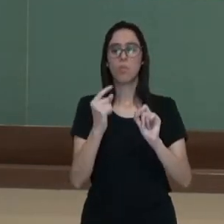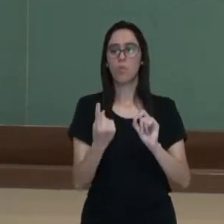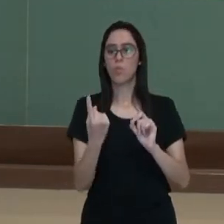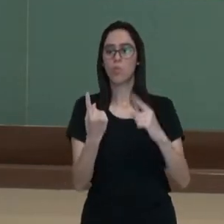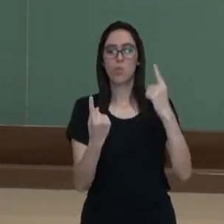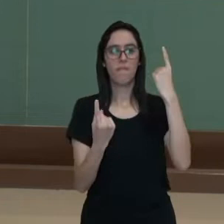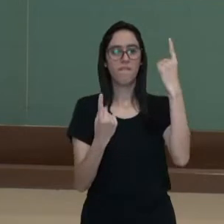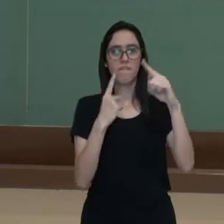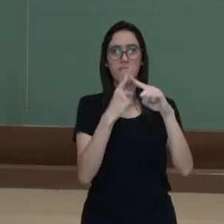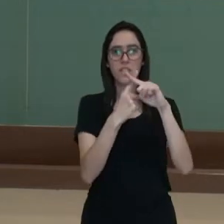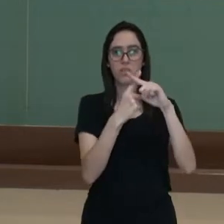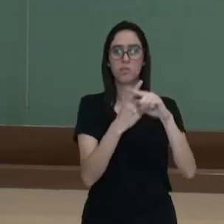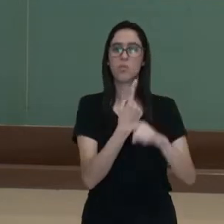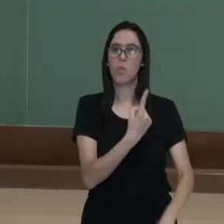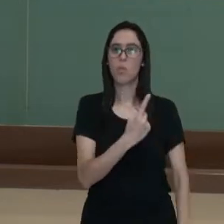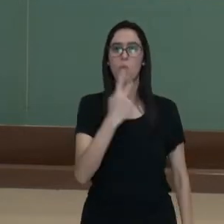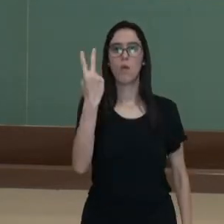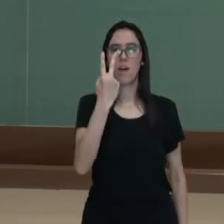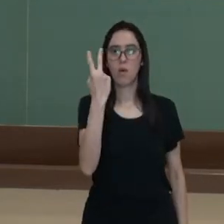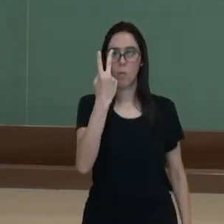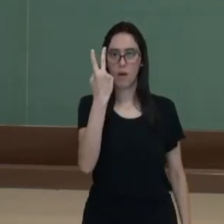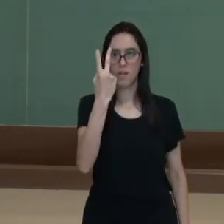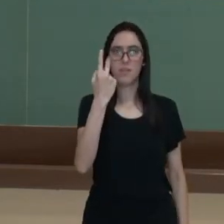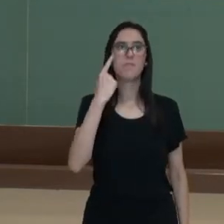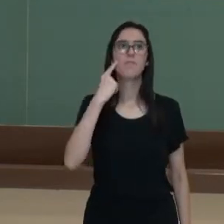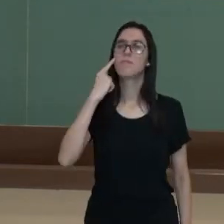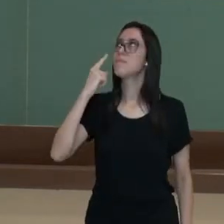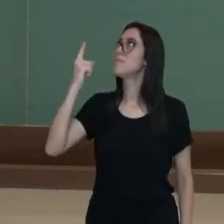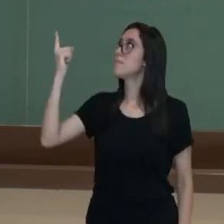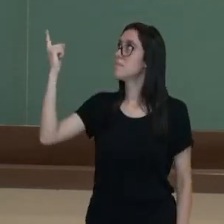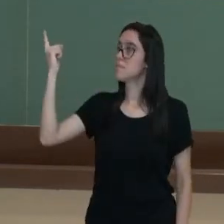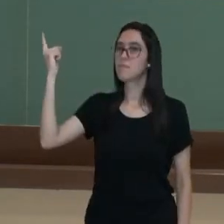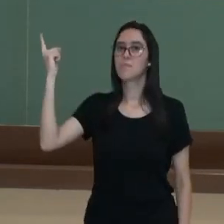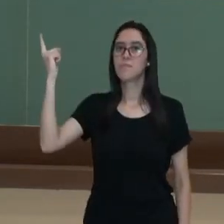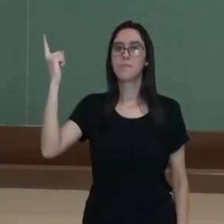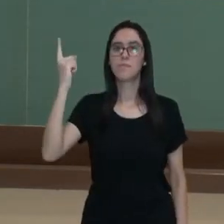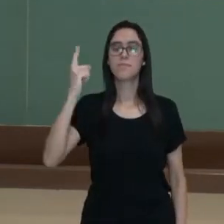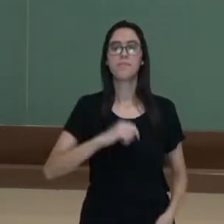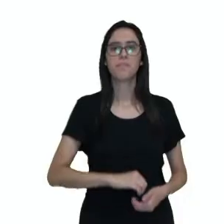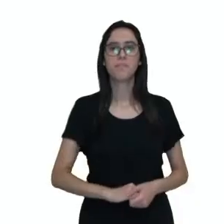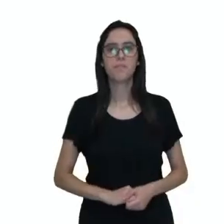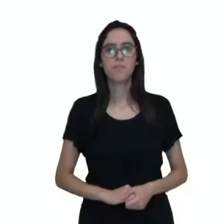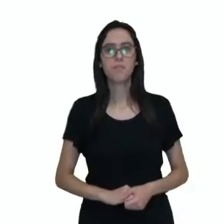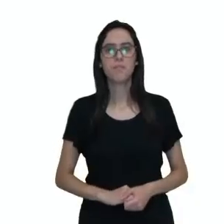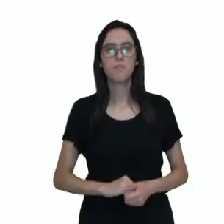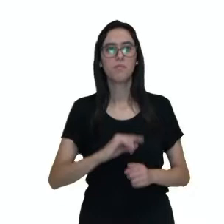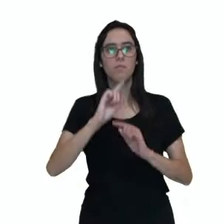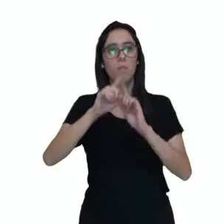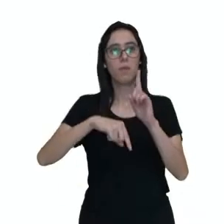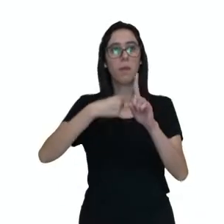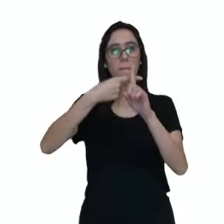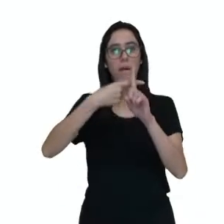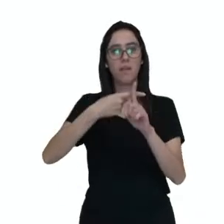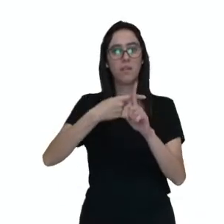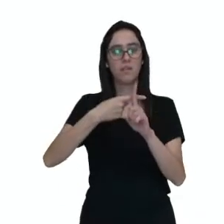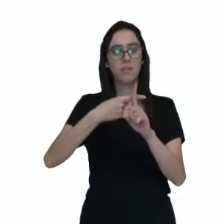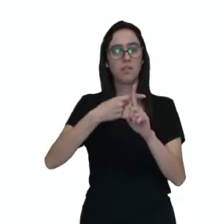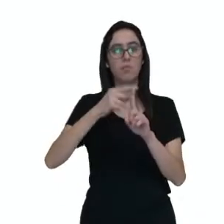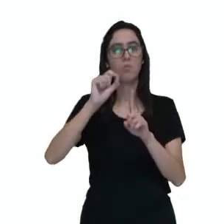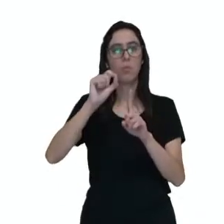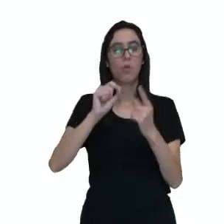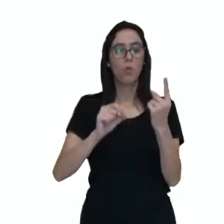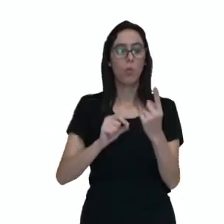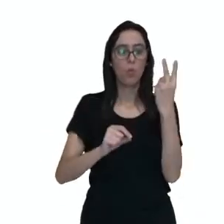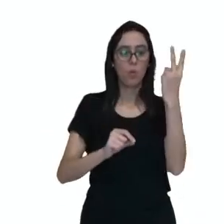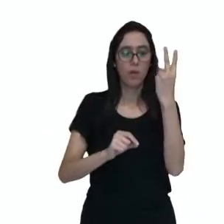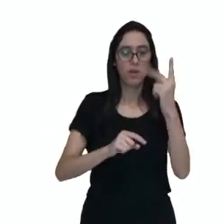1 ao quadrado, né? Porque a área do quadrado é dada por L ao quadrado. Mais esse aqui, ó. Então, eu tenho 1 ao quadrado